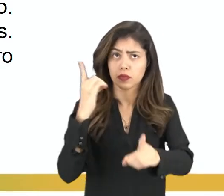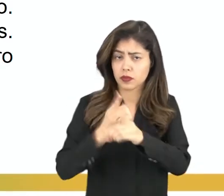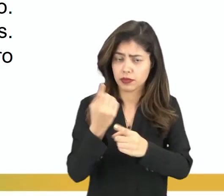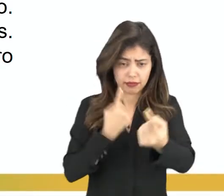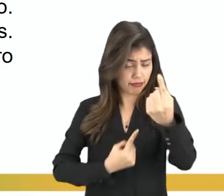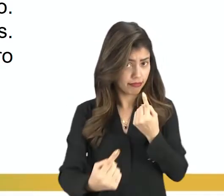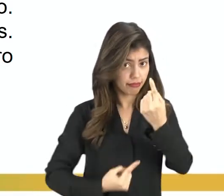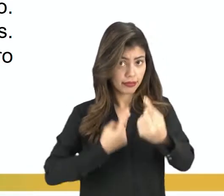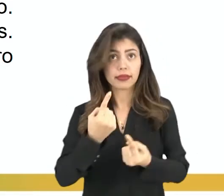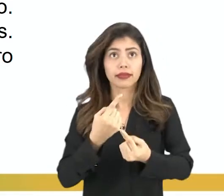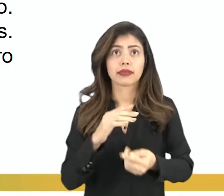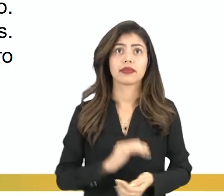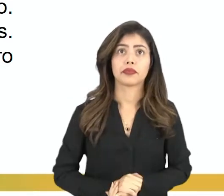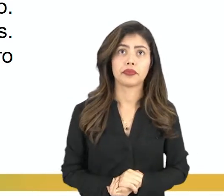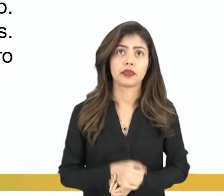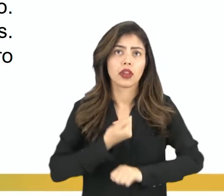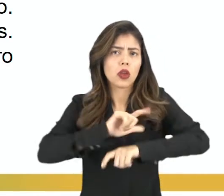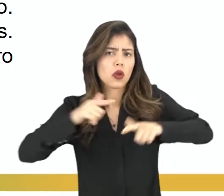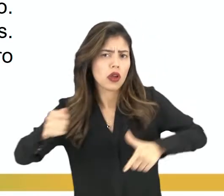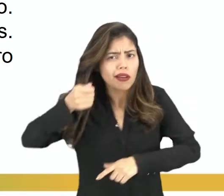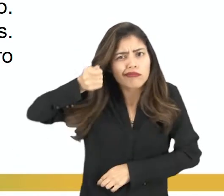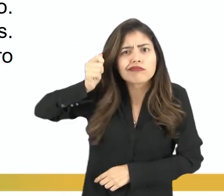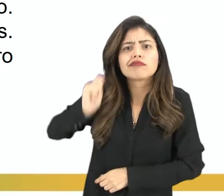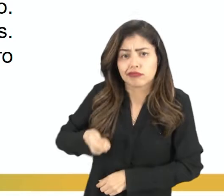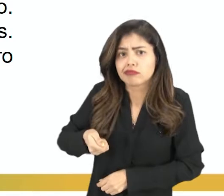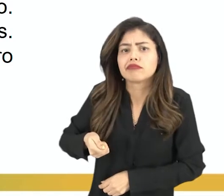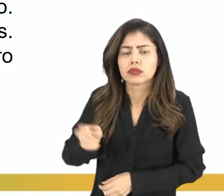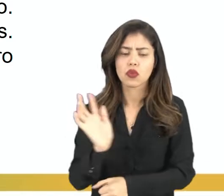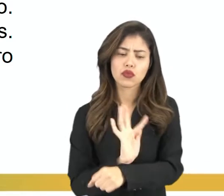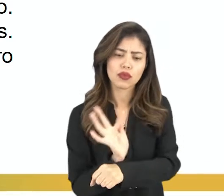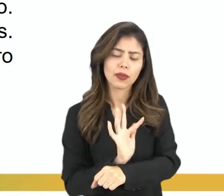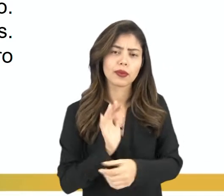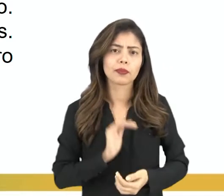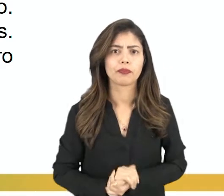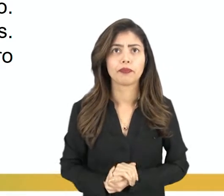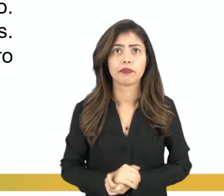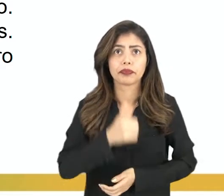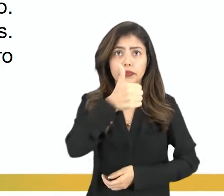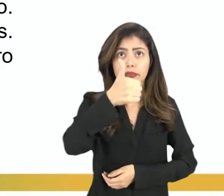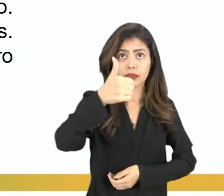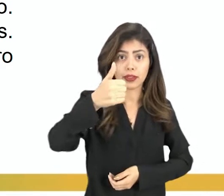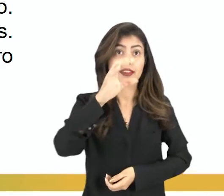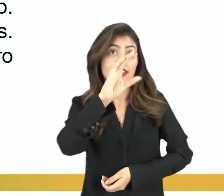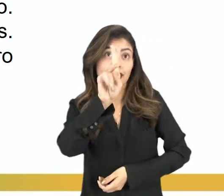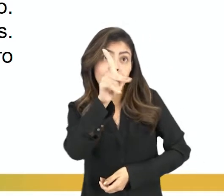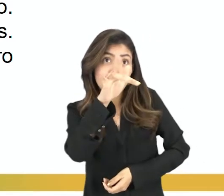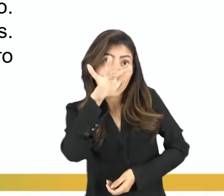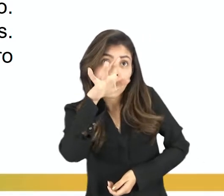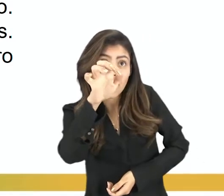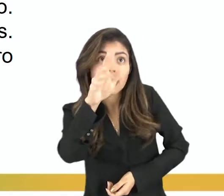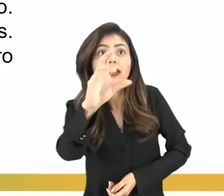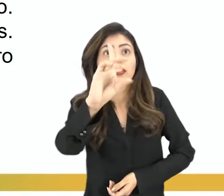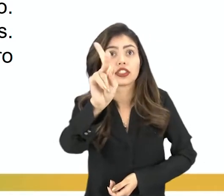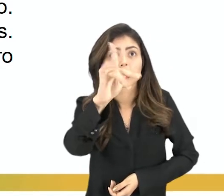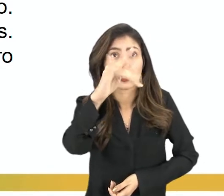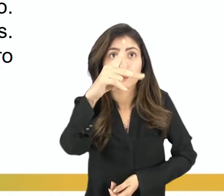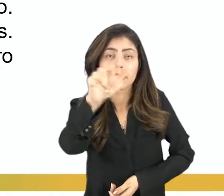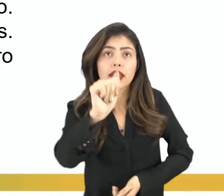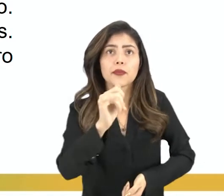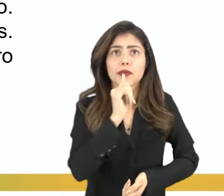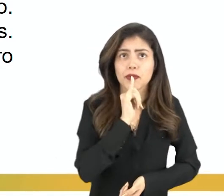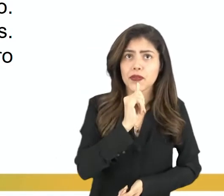artística onde podemos encontrar esta relação. O filme O Grande Ditador, de Charlie Chaplin,